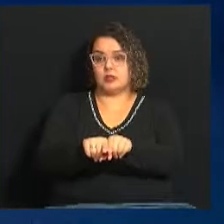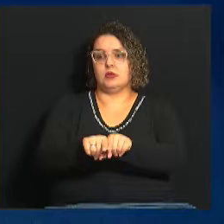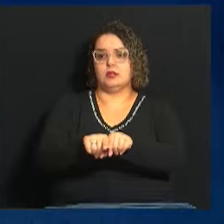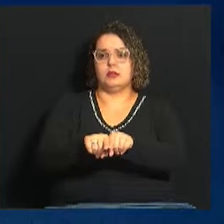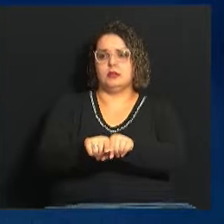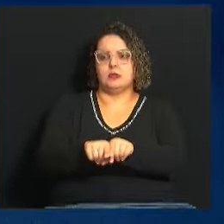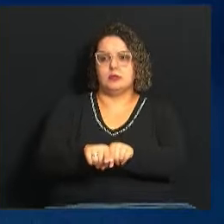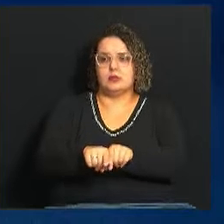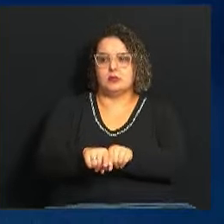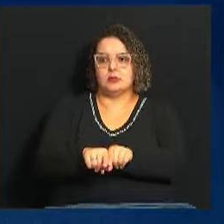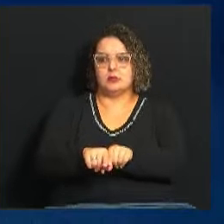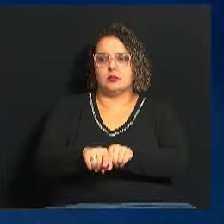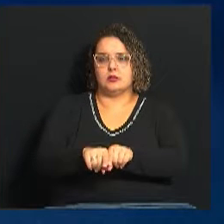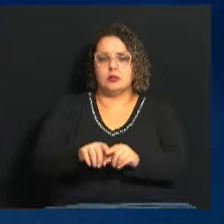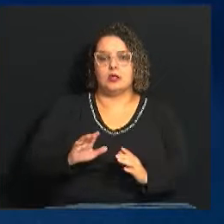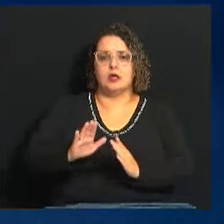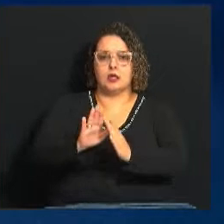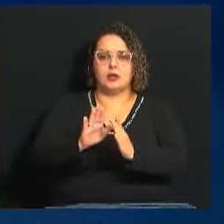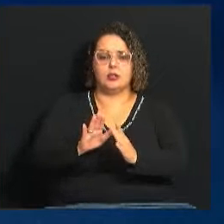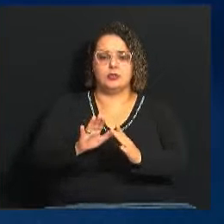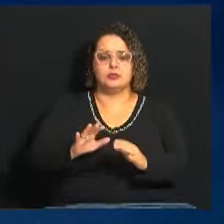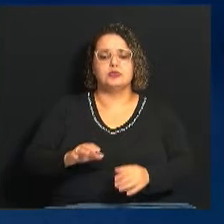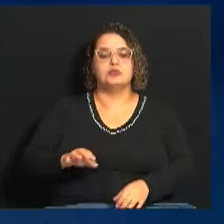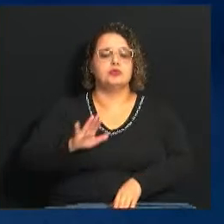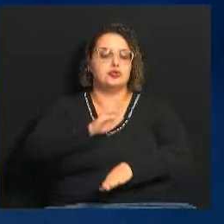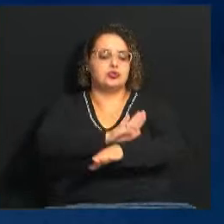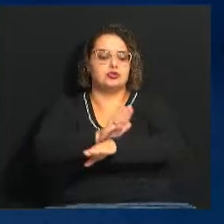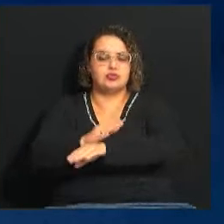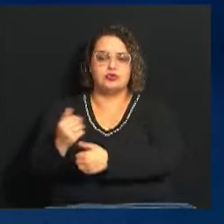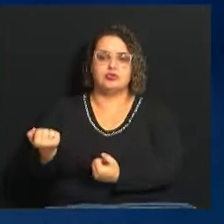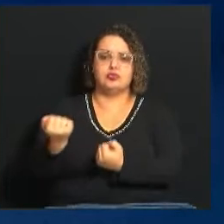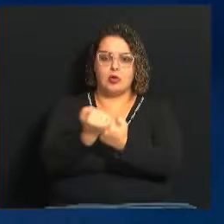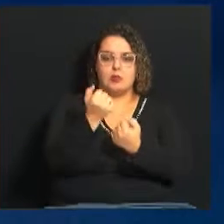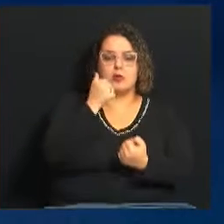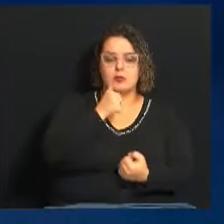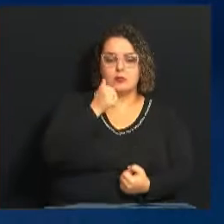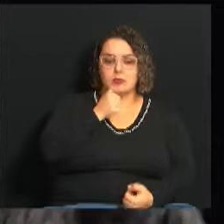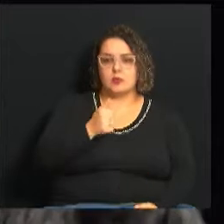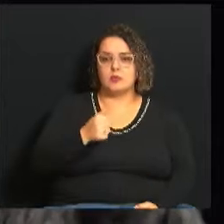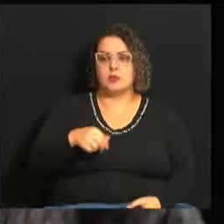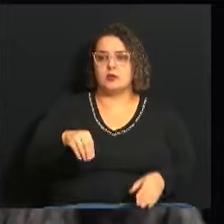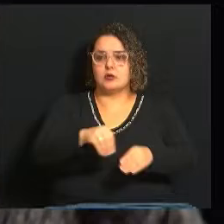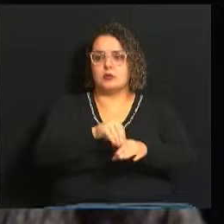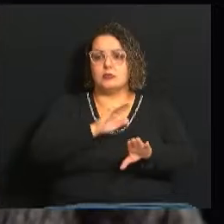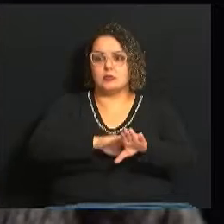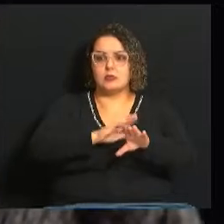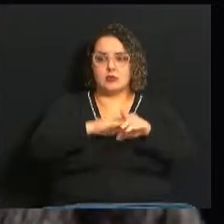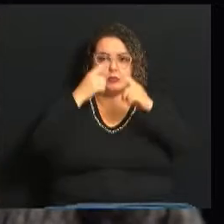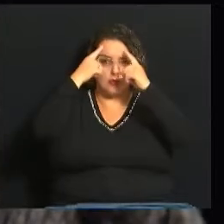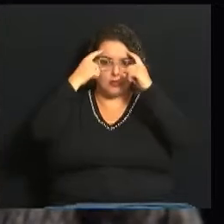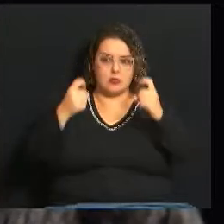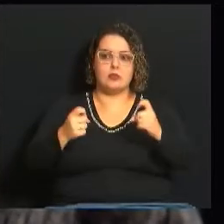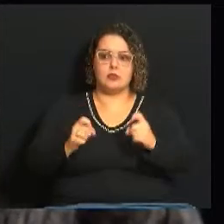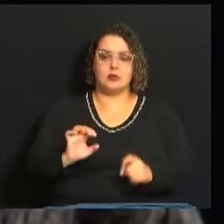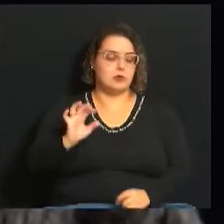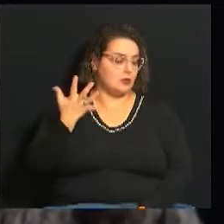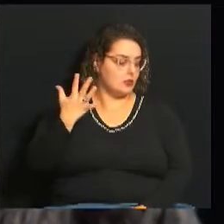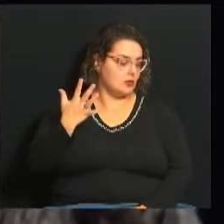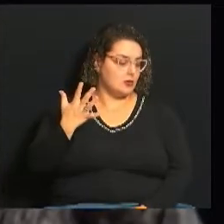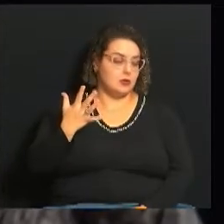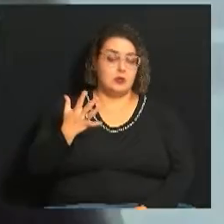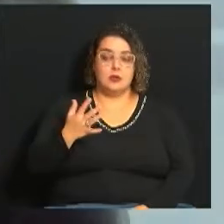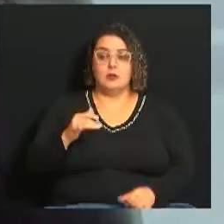da rede de enfrentamento e atendimento às mulheres em situação de violência e também a realização de